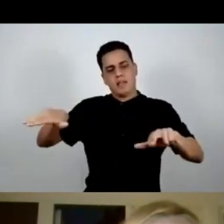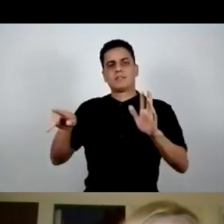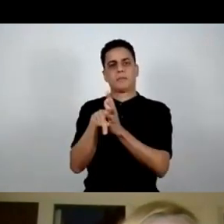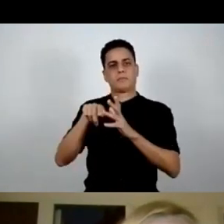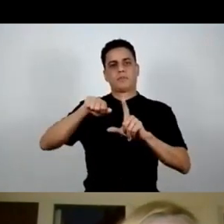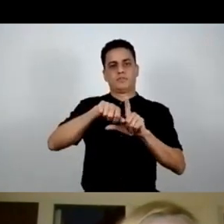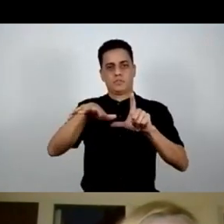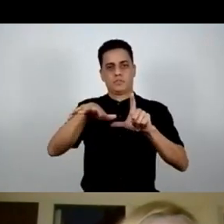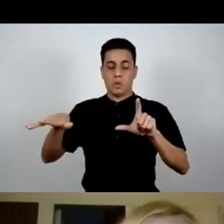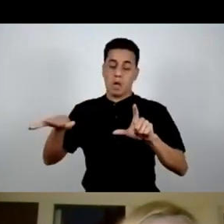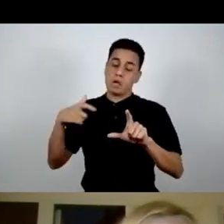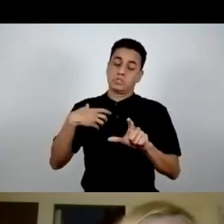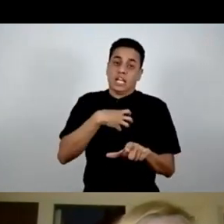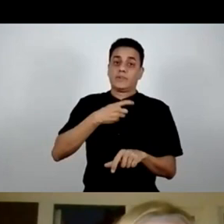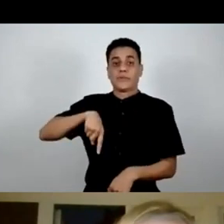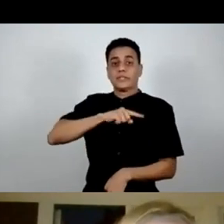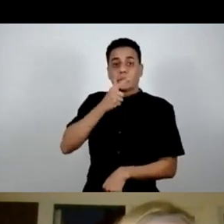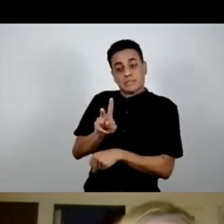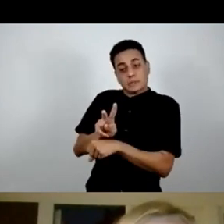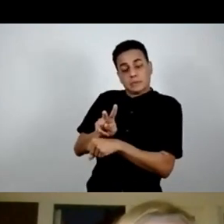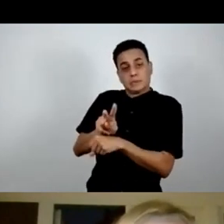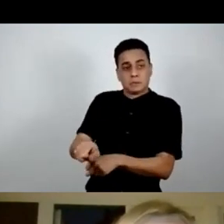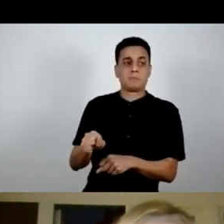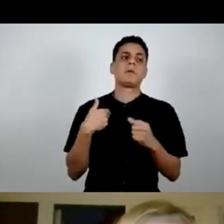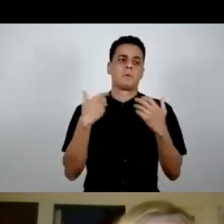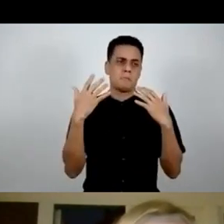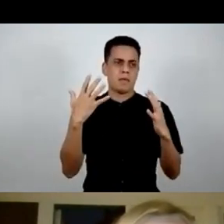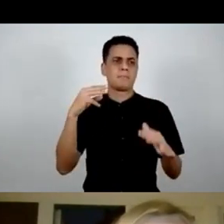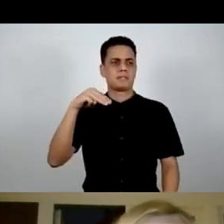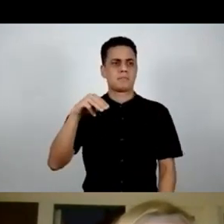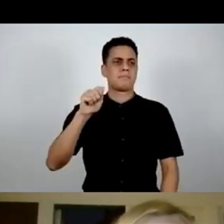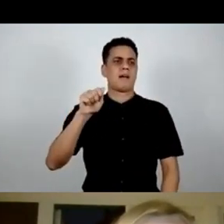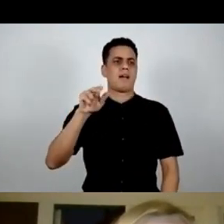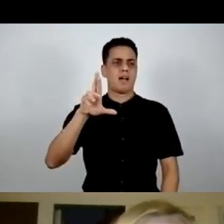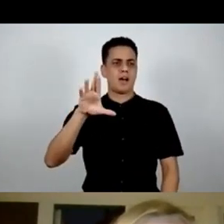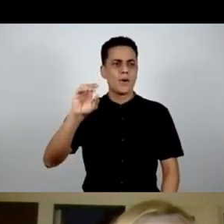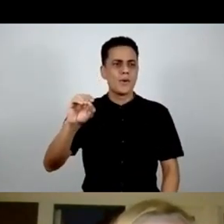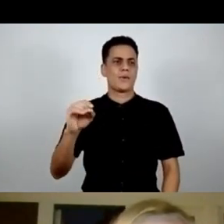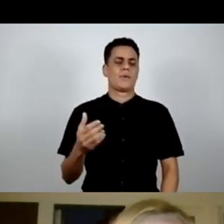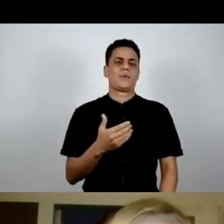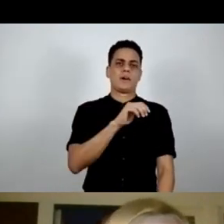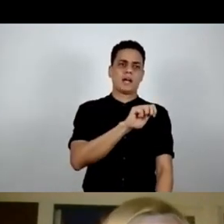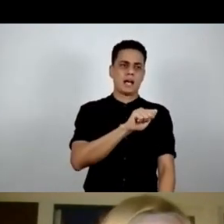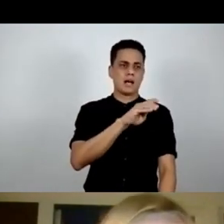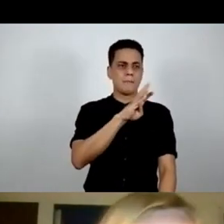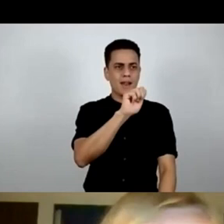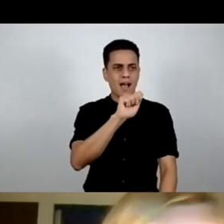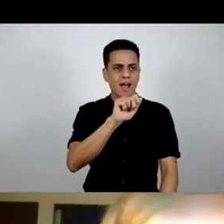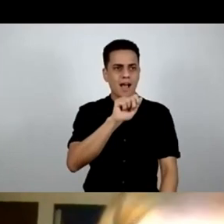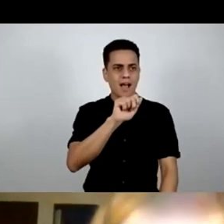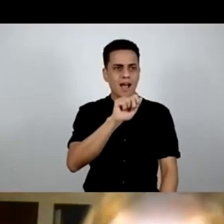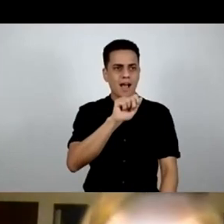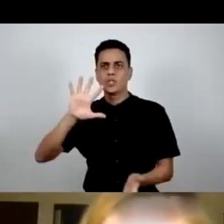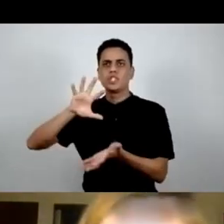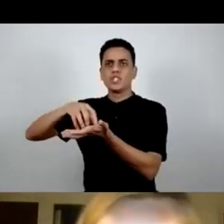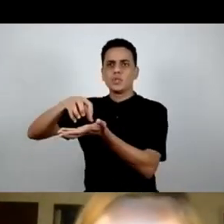gente conseguir, né. Isso realmente eu parabenizo o Mauro, né, a Brave, a gente pega as outras entidades aí que assim é